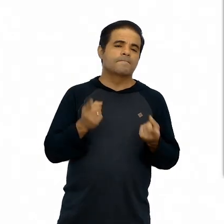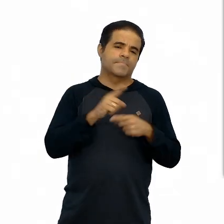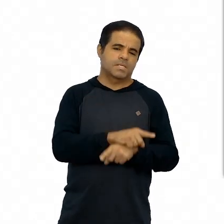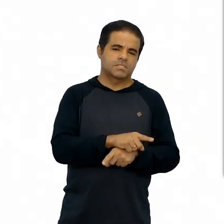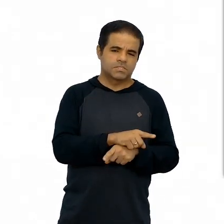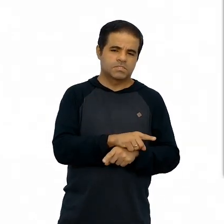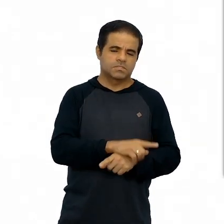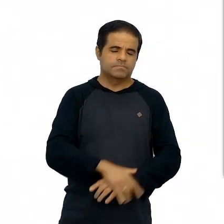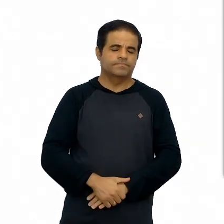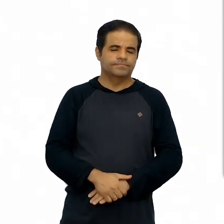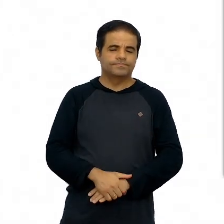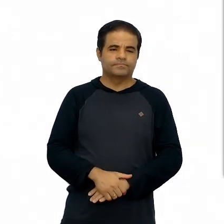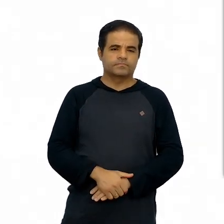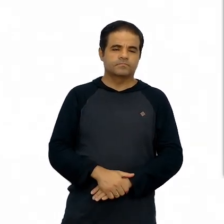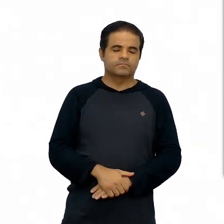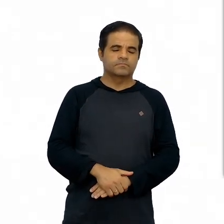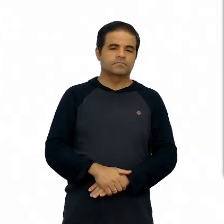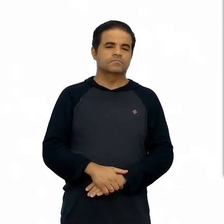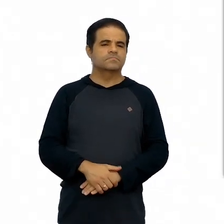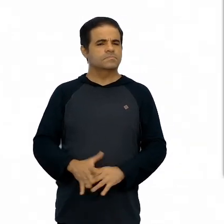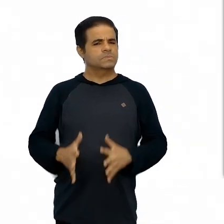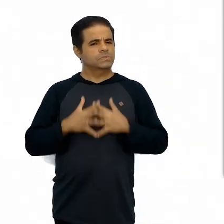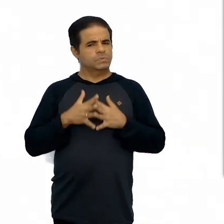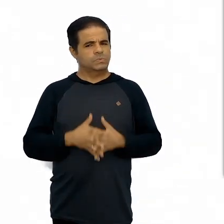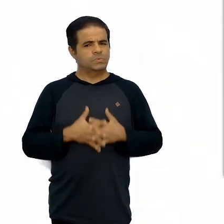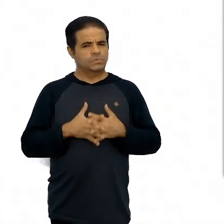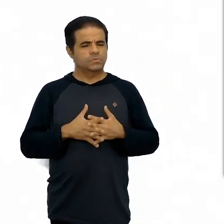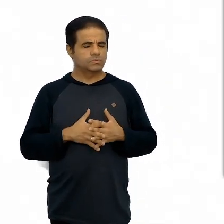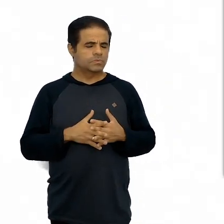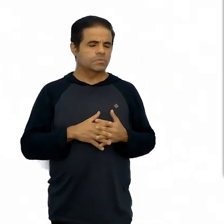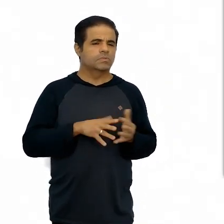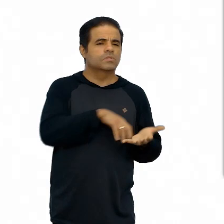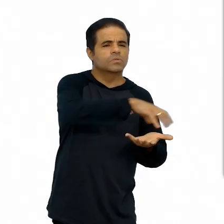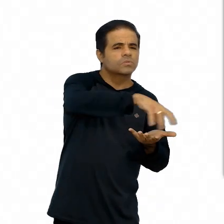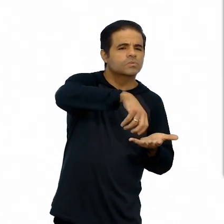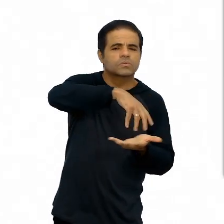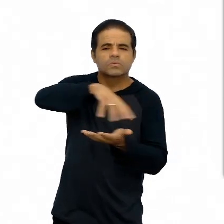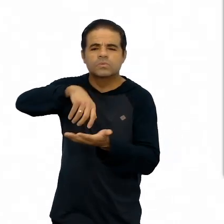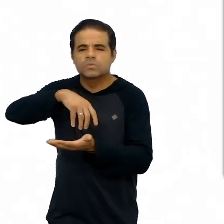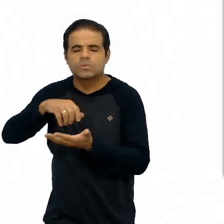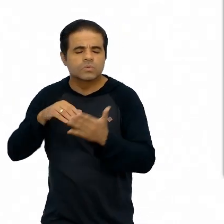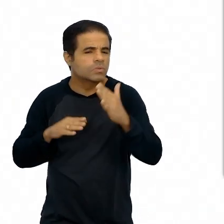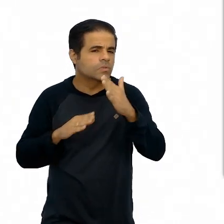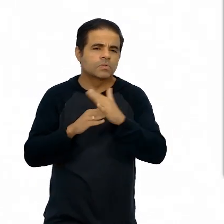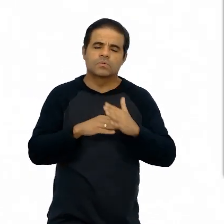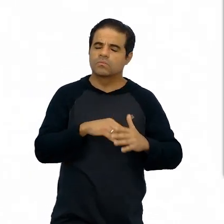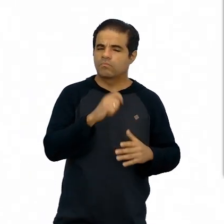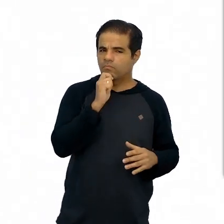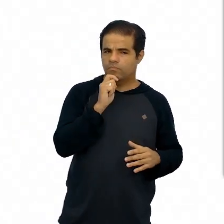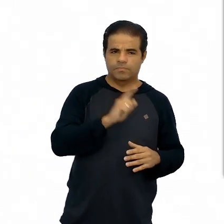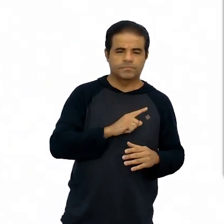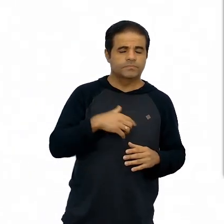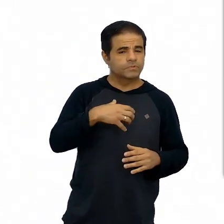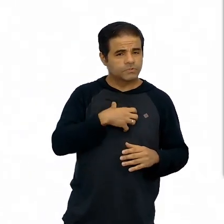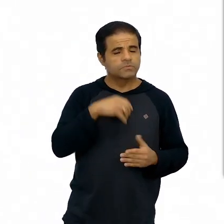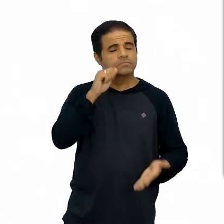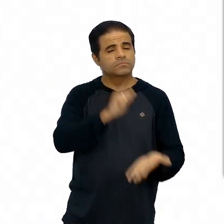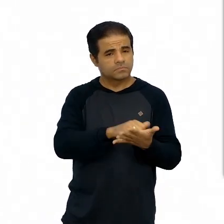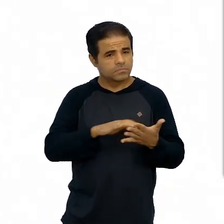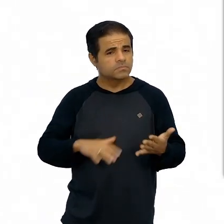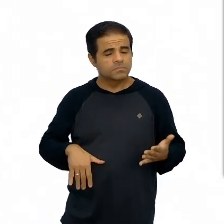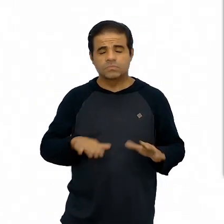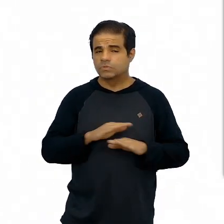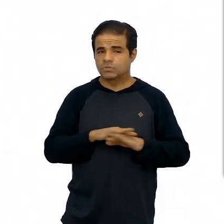de superfície. As confusões entre áreas e perímetros não se limitam apenas a esses tipos de